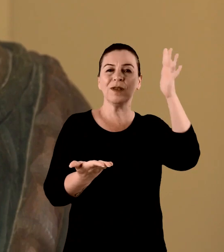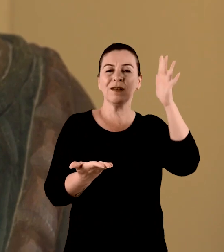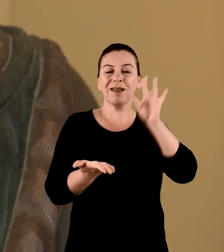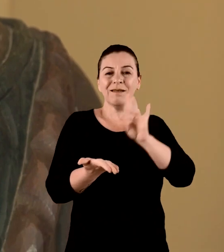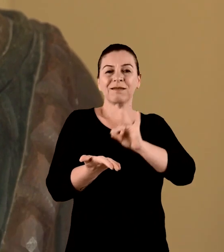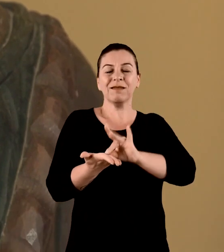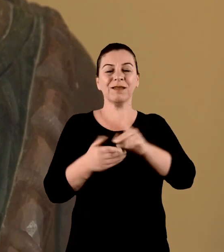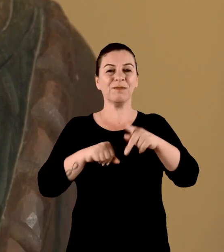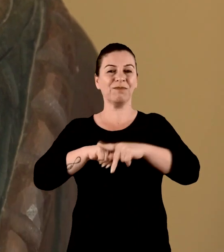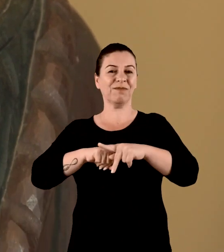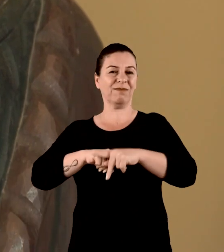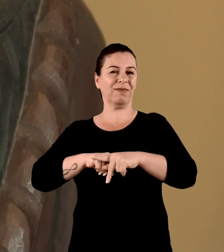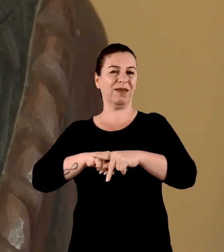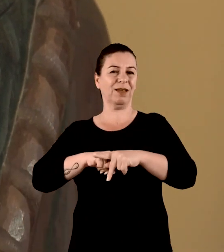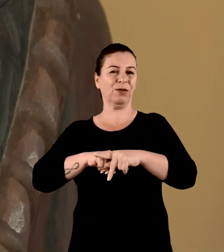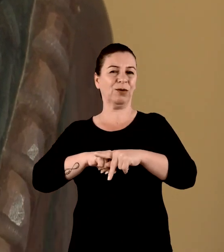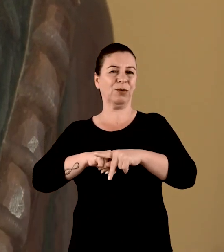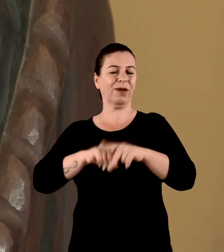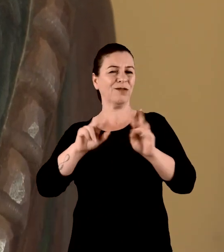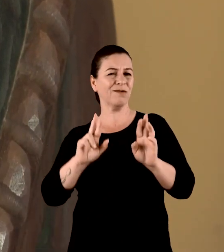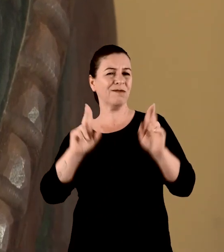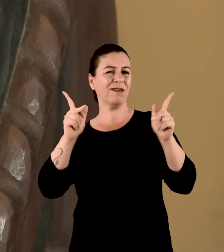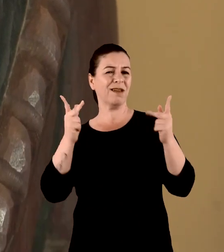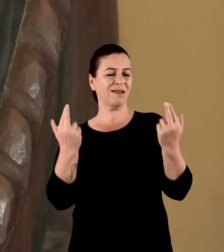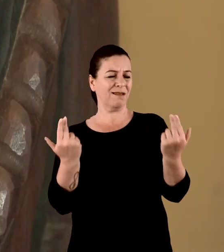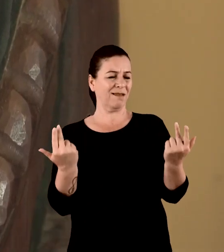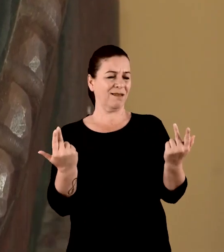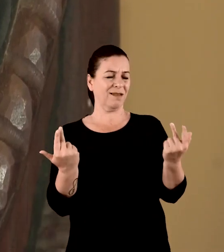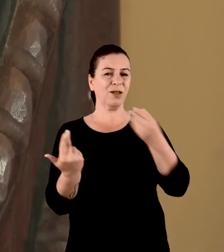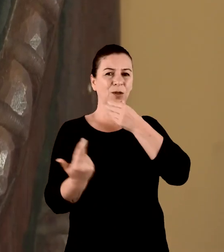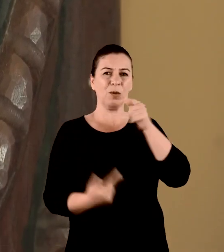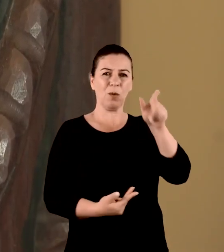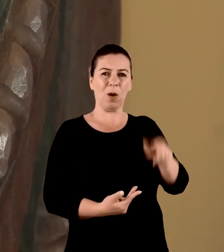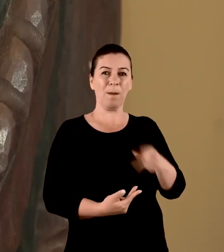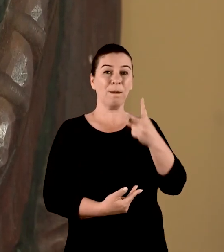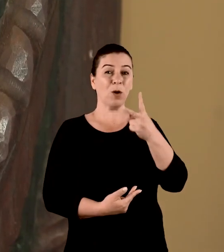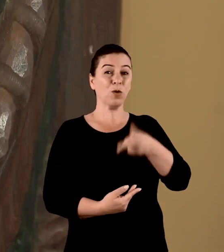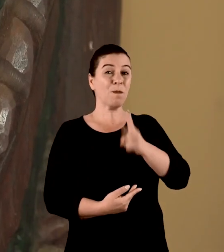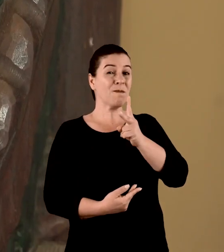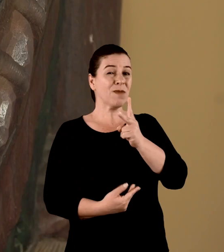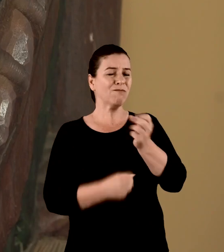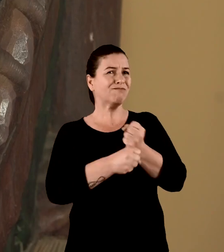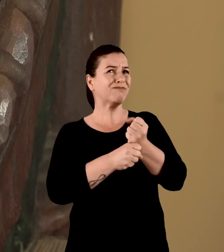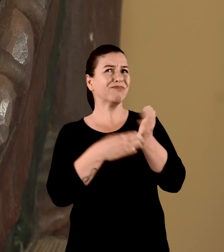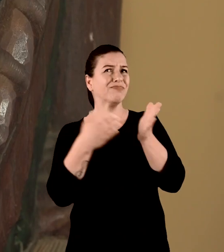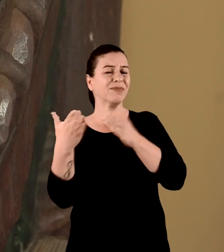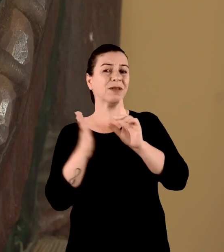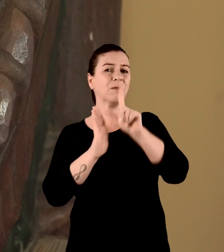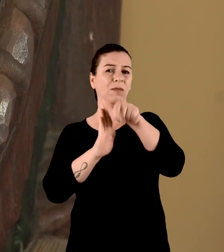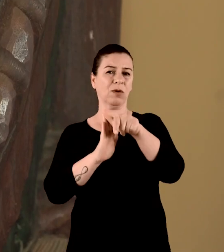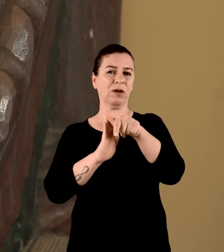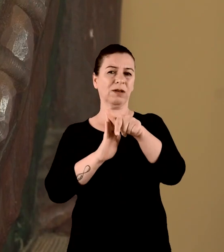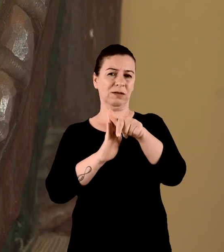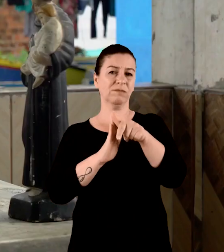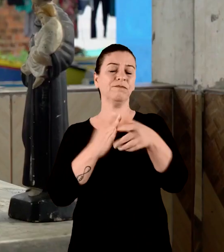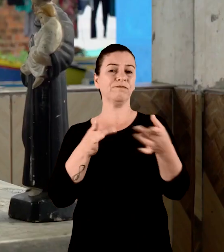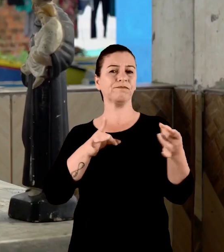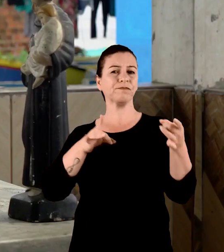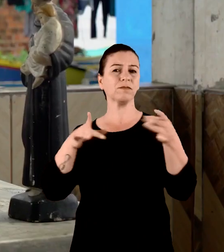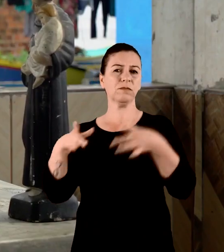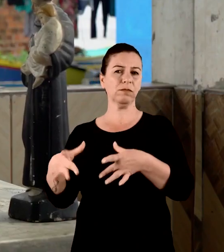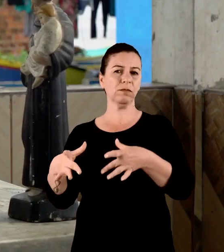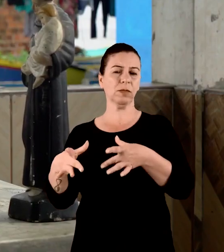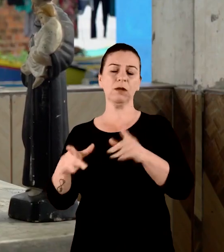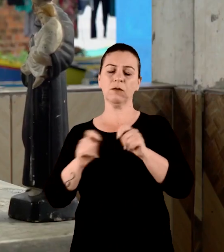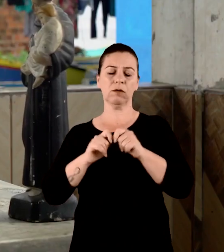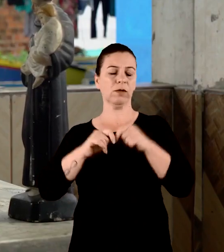Imagine, a realidade de Pedro na época dele não é muito diferente da realidade desse homem 2000 e poucos anos depois. Um